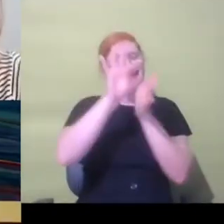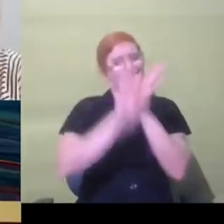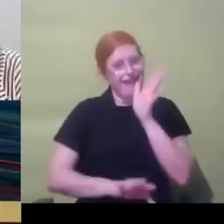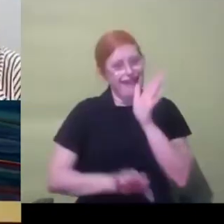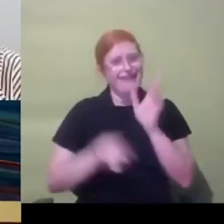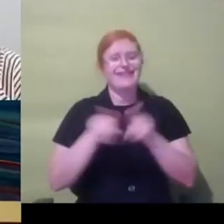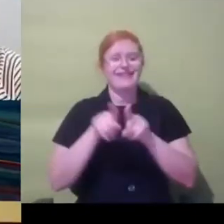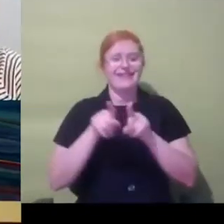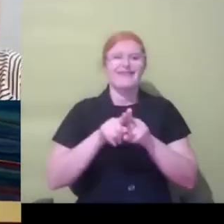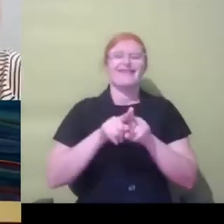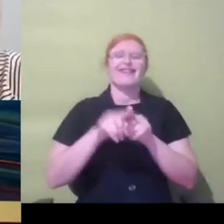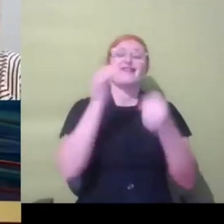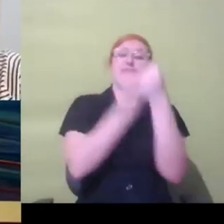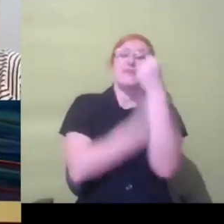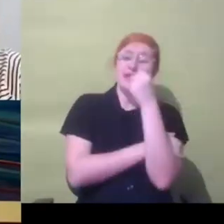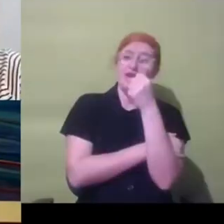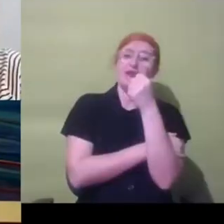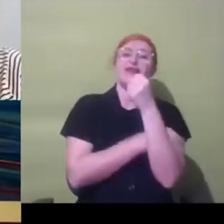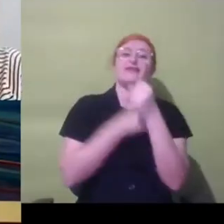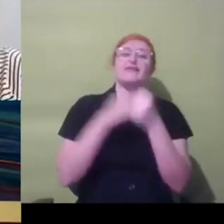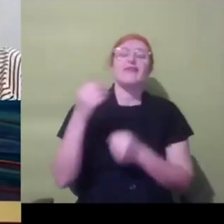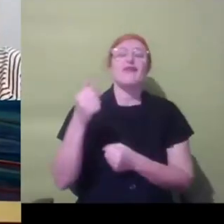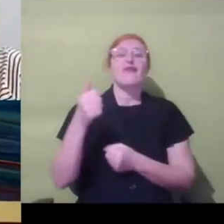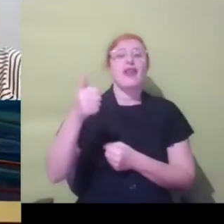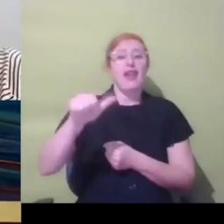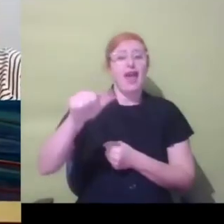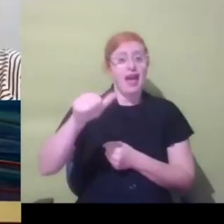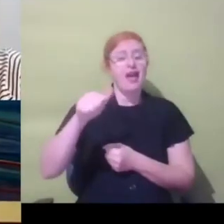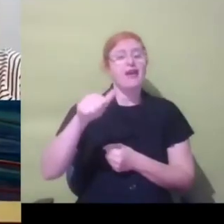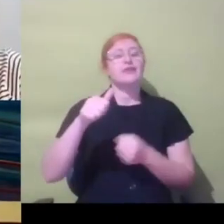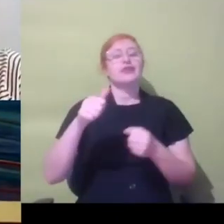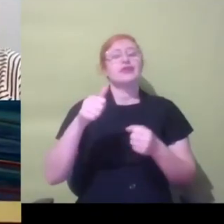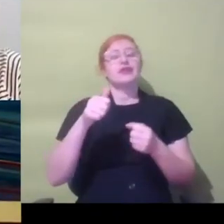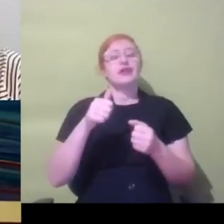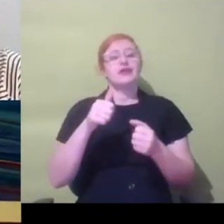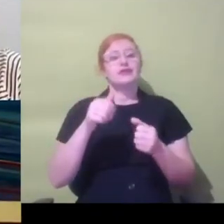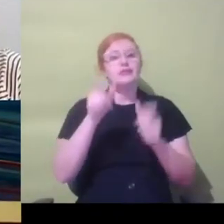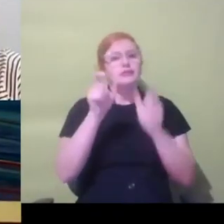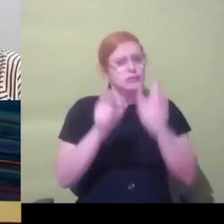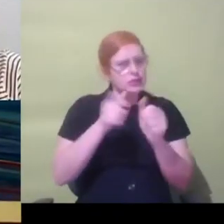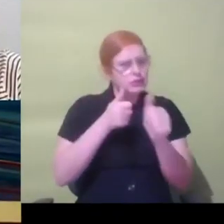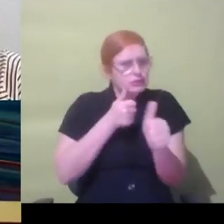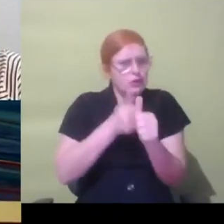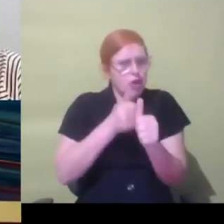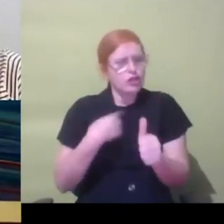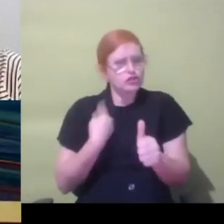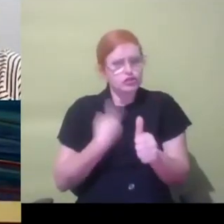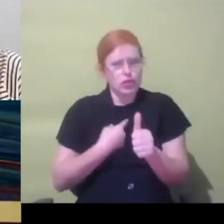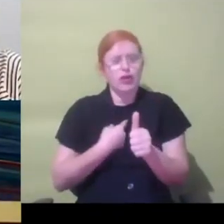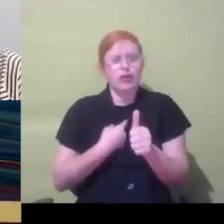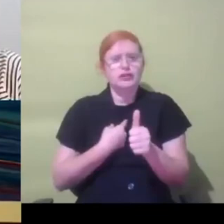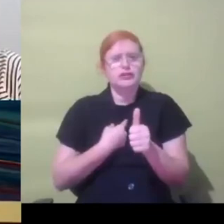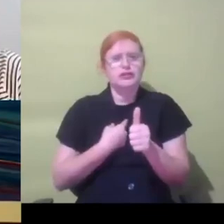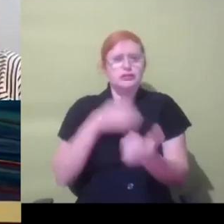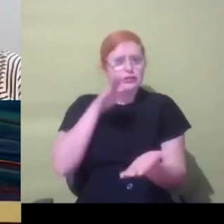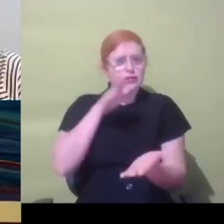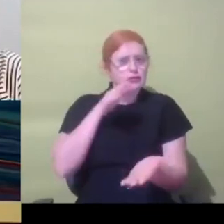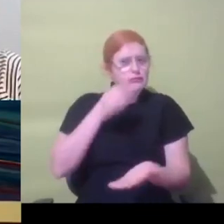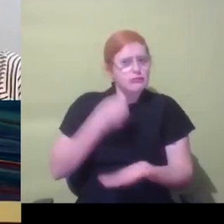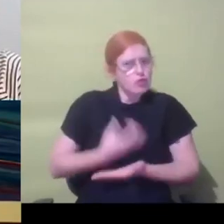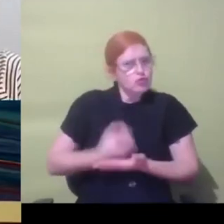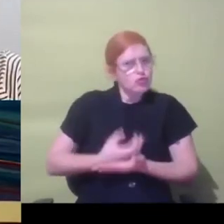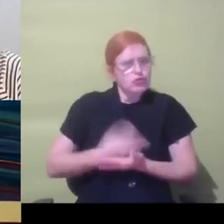sobre o feminismo lésbico. Exatamente. Então, são pessoas que estão próximas da gente e que estão produzindo